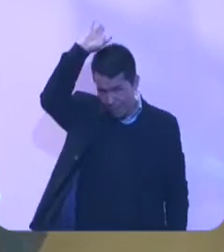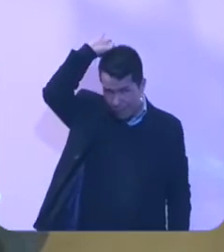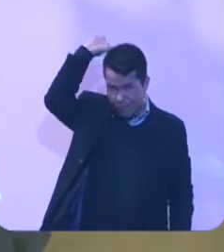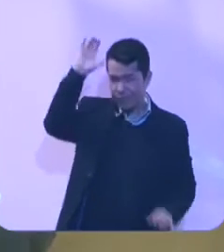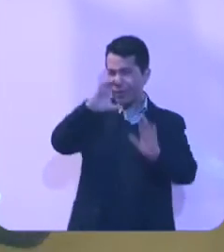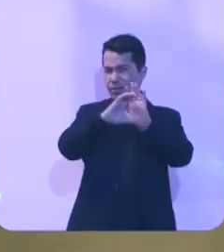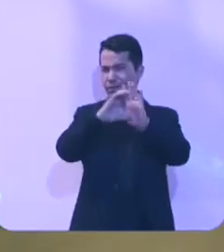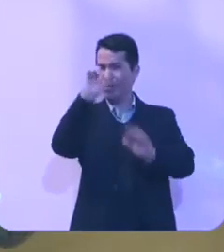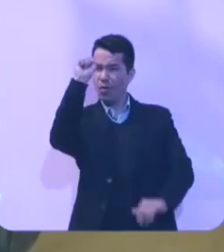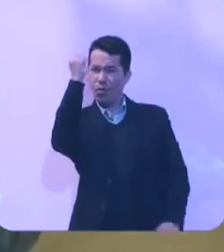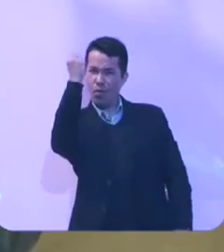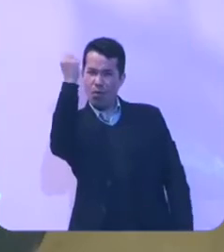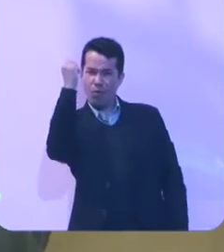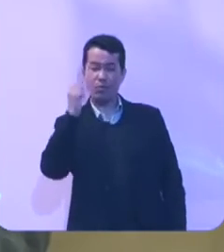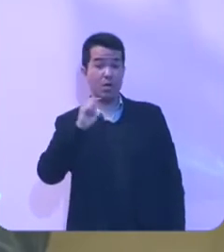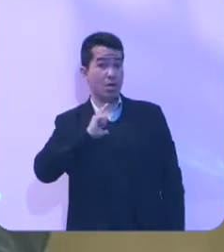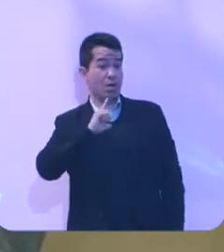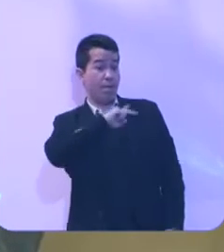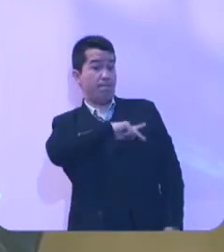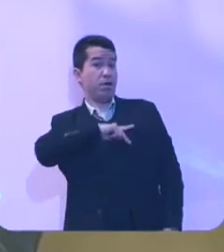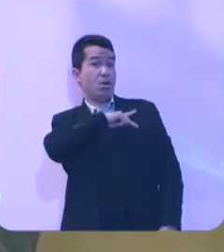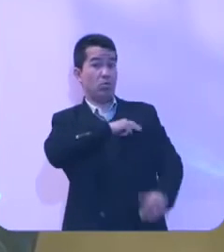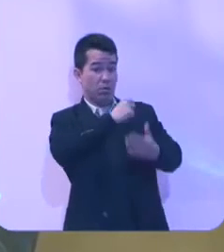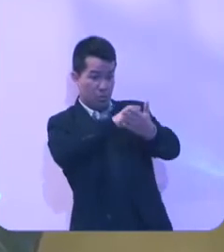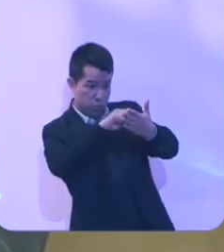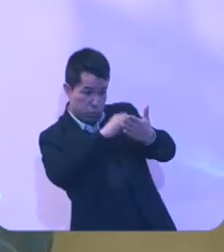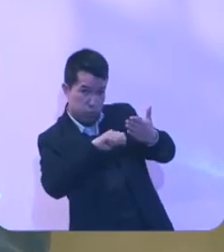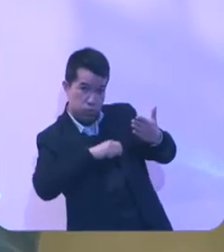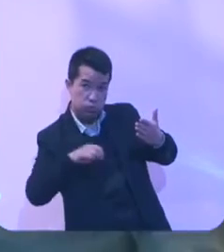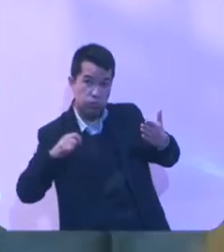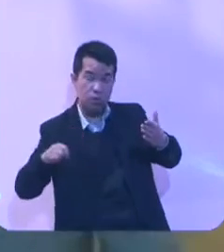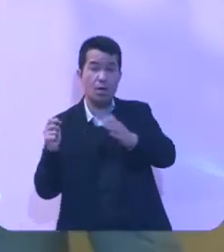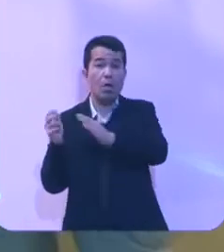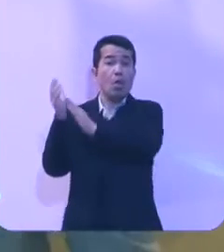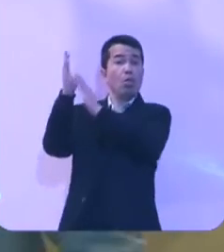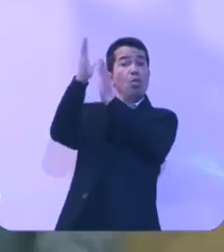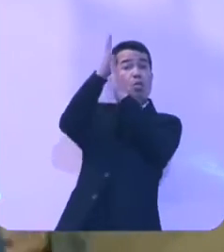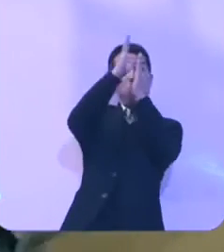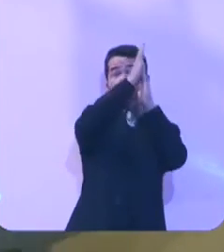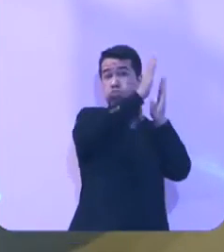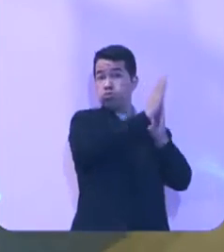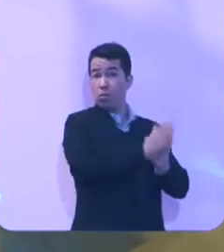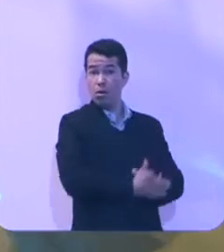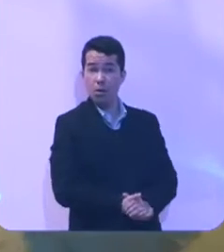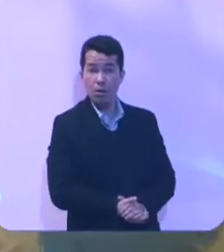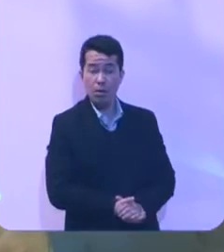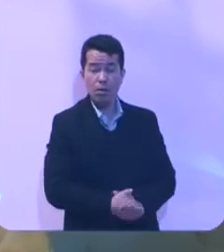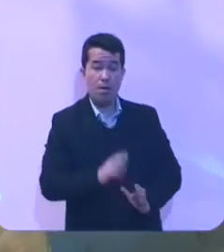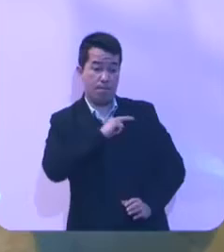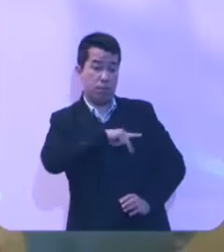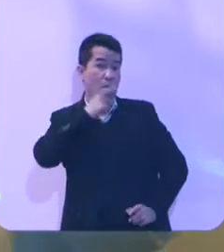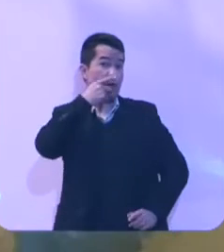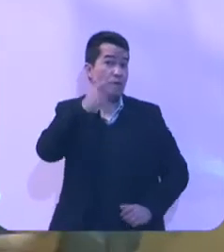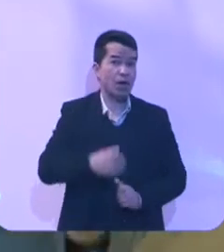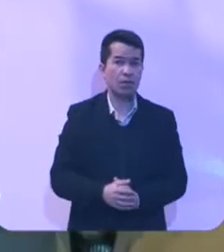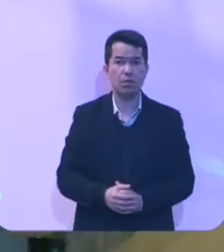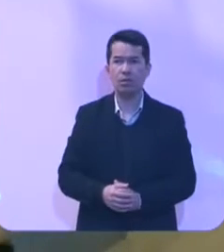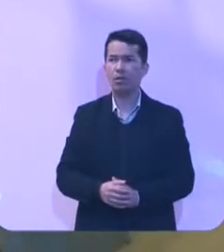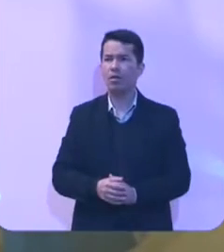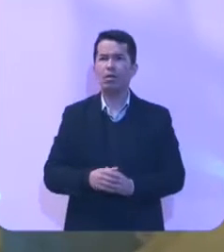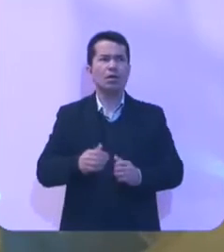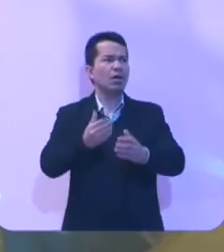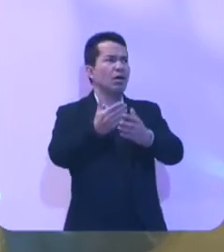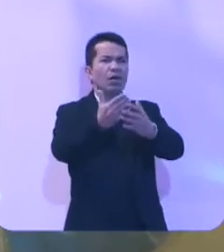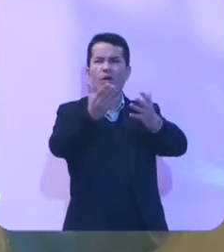hino tremendo, se a gente parar para pensar no que ele está dizendo. Olha só, ele diz assim: diante de tudo isso, o que mais